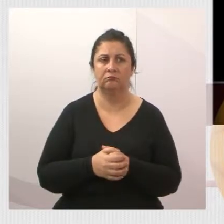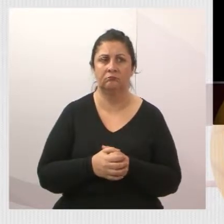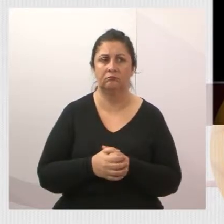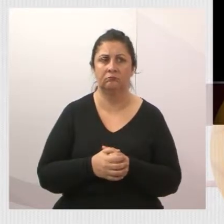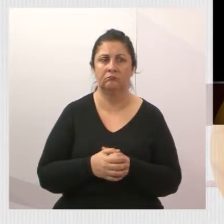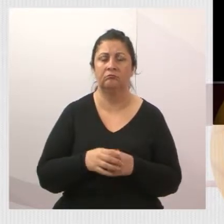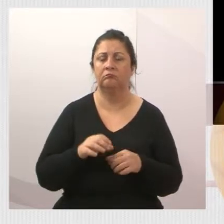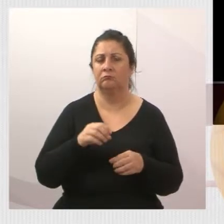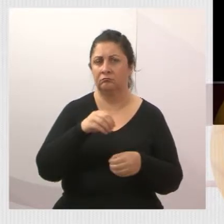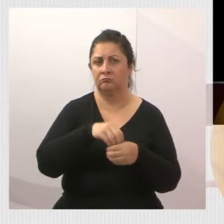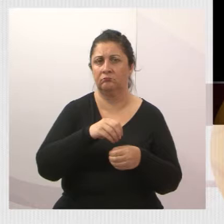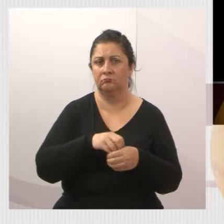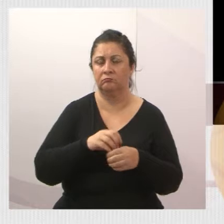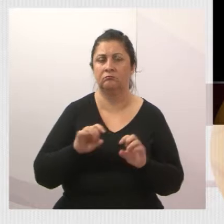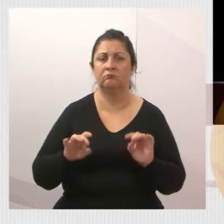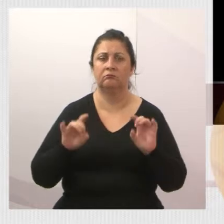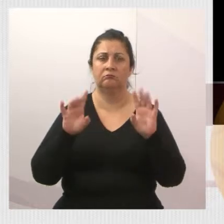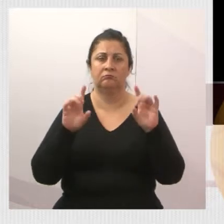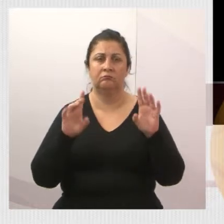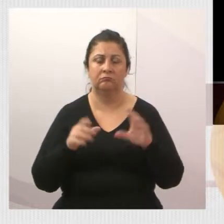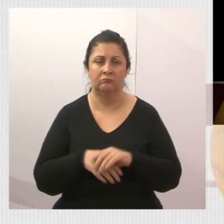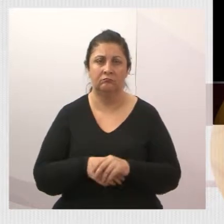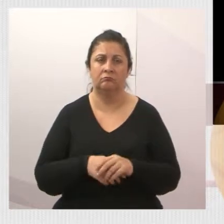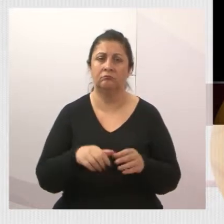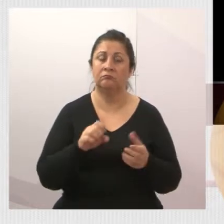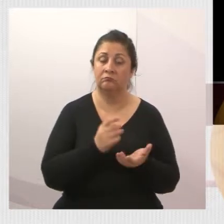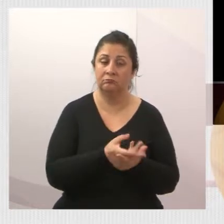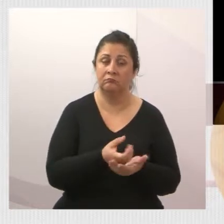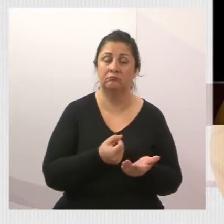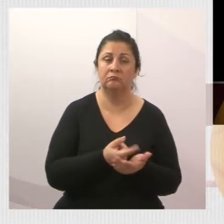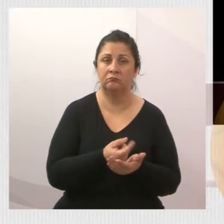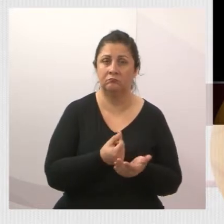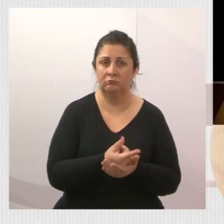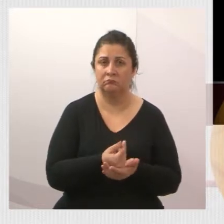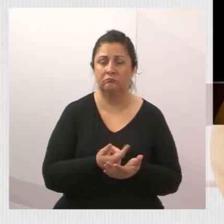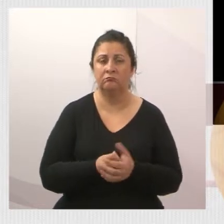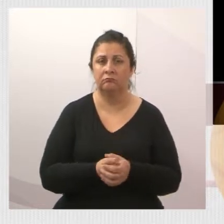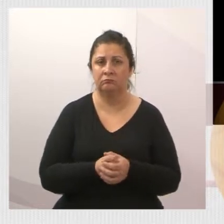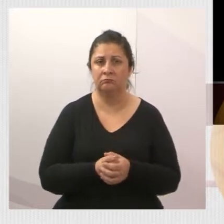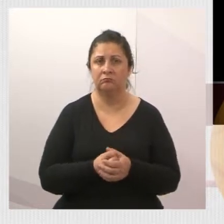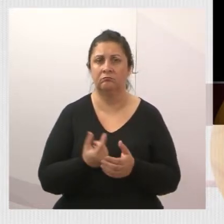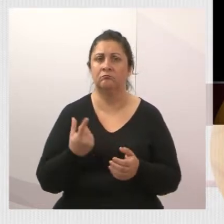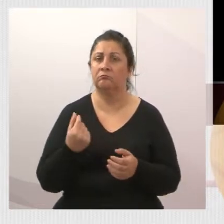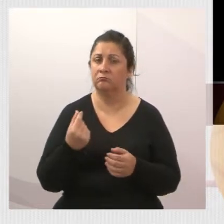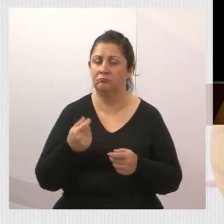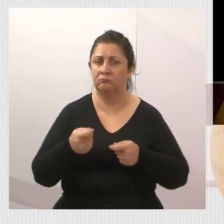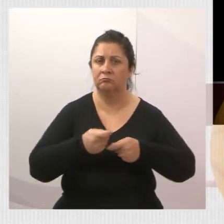fundos especiais, despesas e vinculados, recursos próprios da administração indireta,